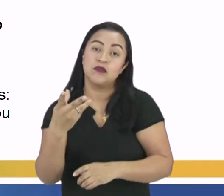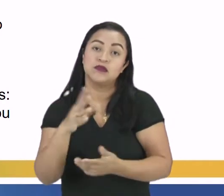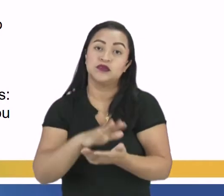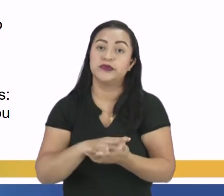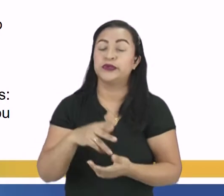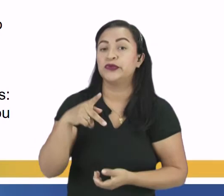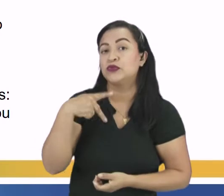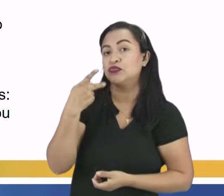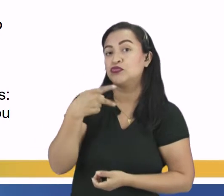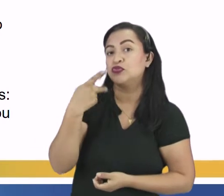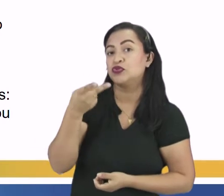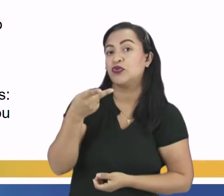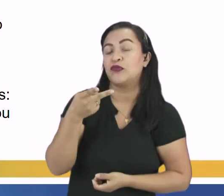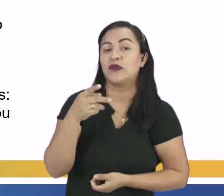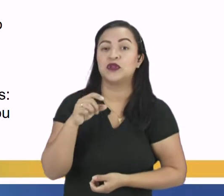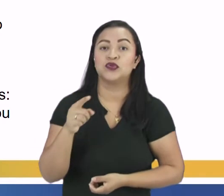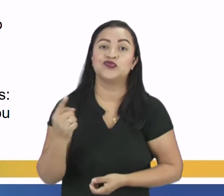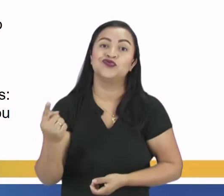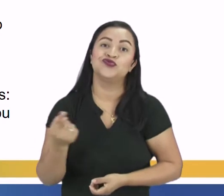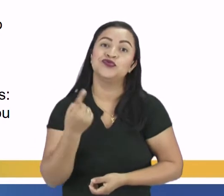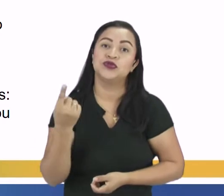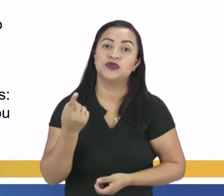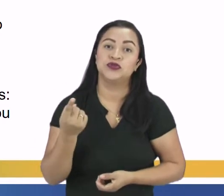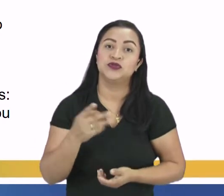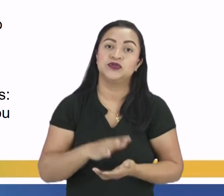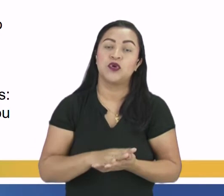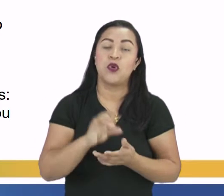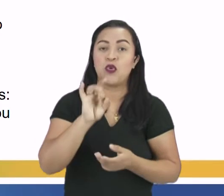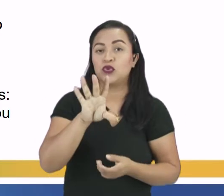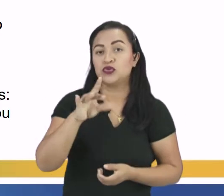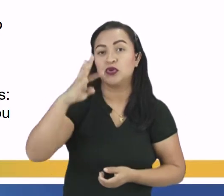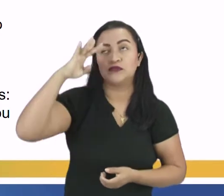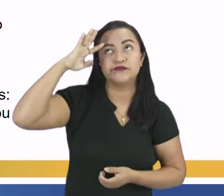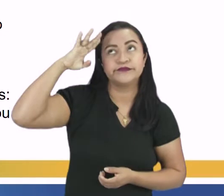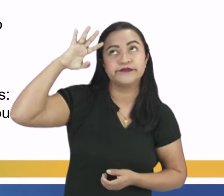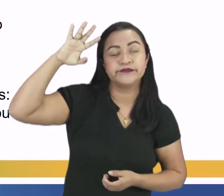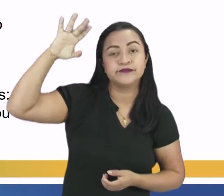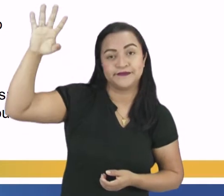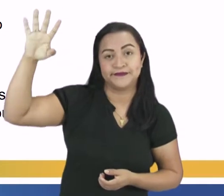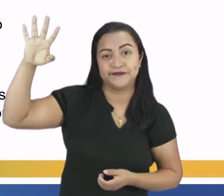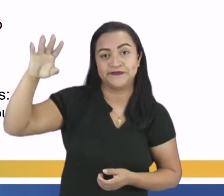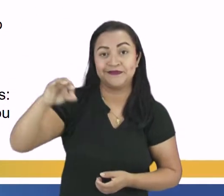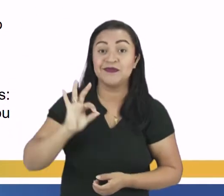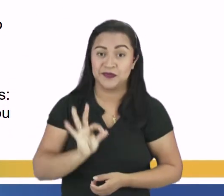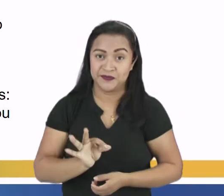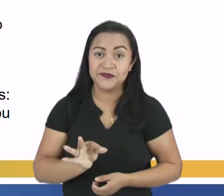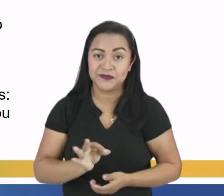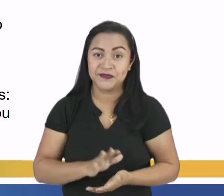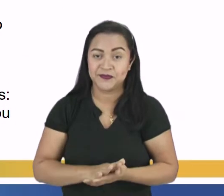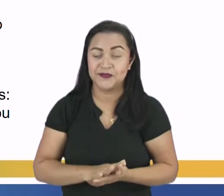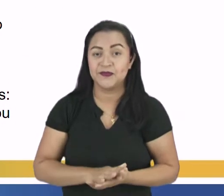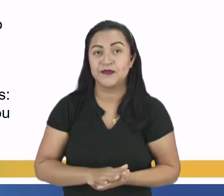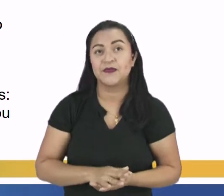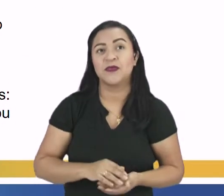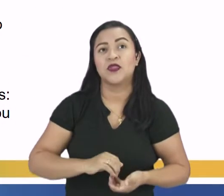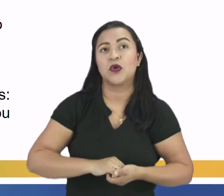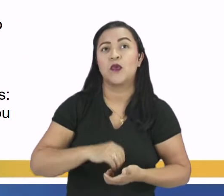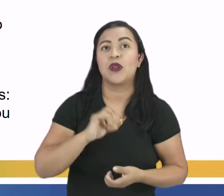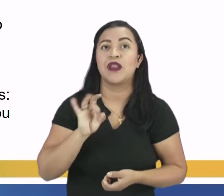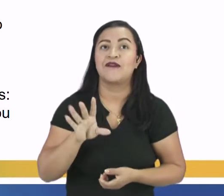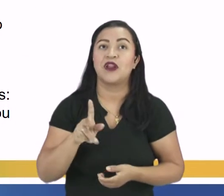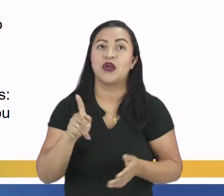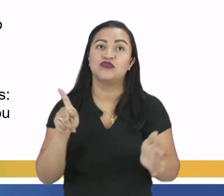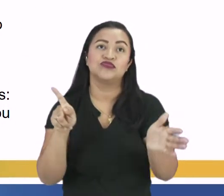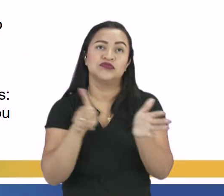uma pessoa, né, nos seus pensamentos, ou como ela falando consigo mesmo, tá certo? Um solilóquio, ela vai falar o quê?